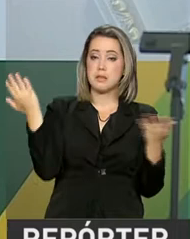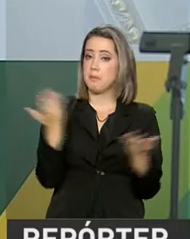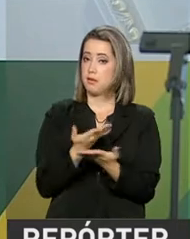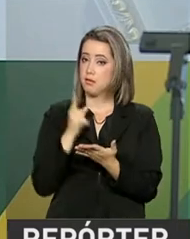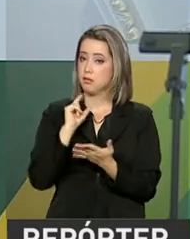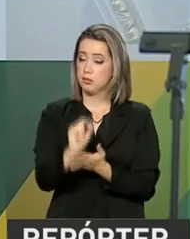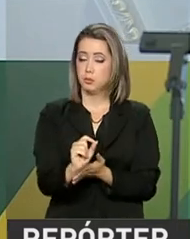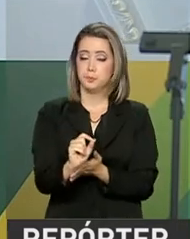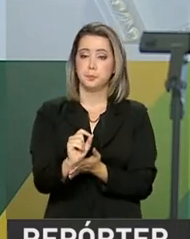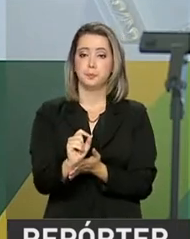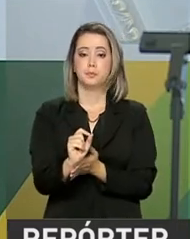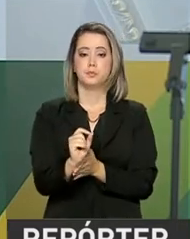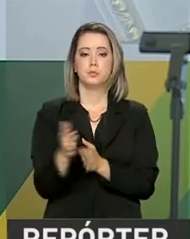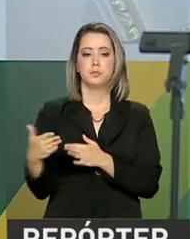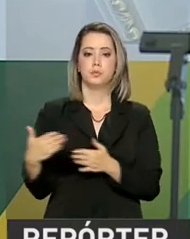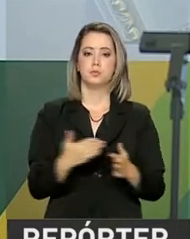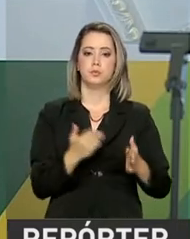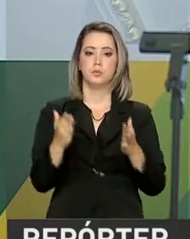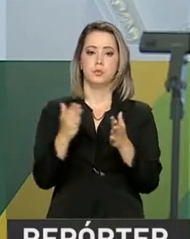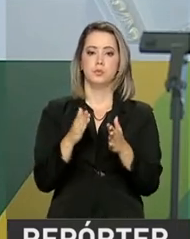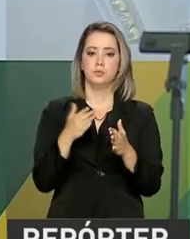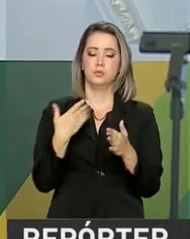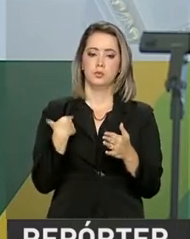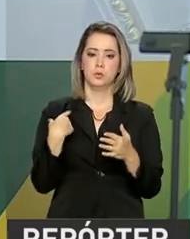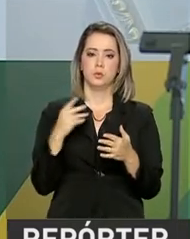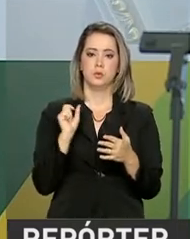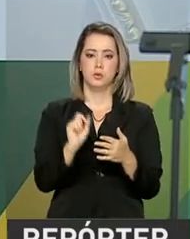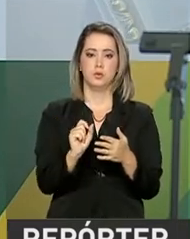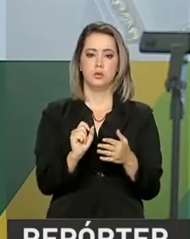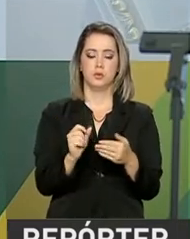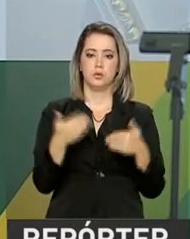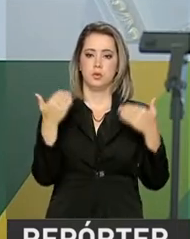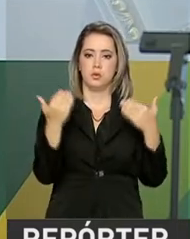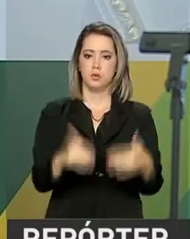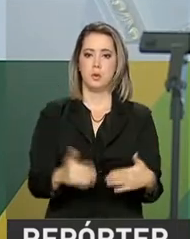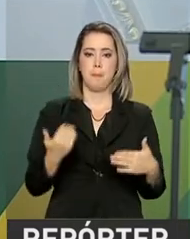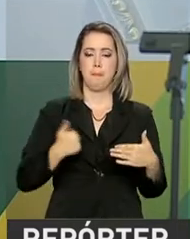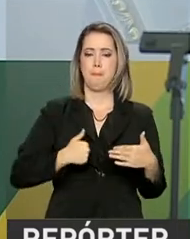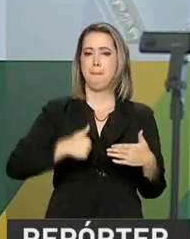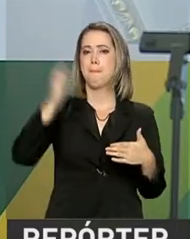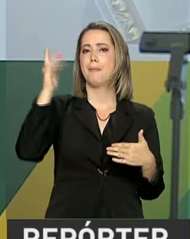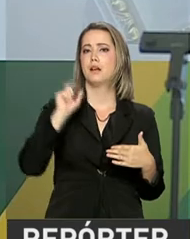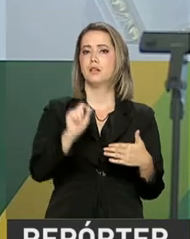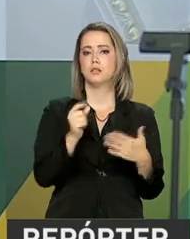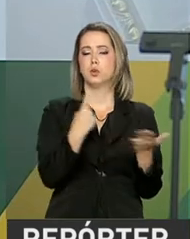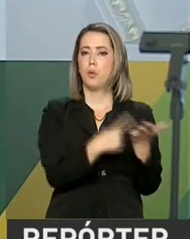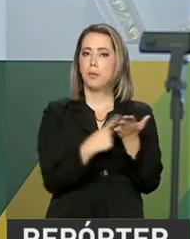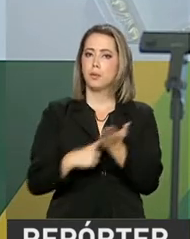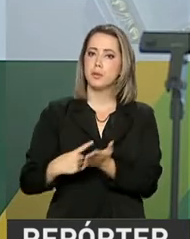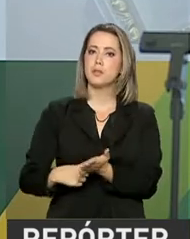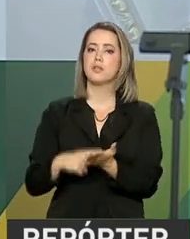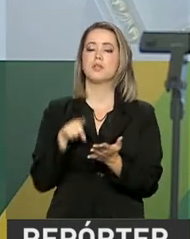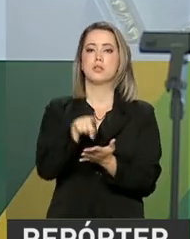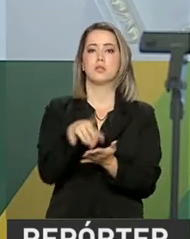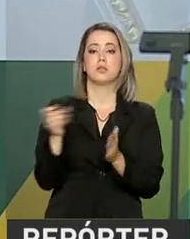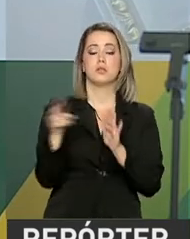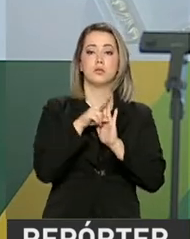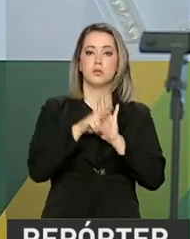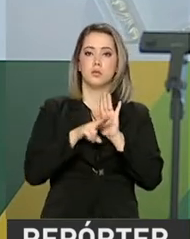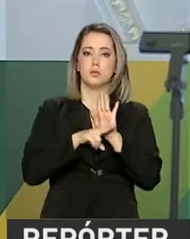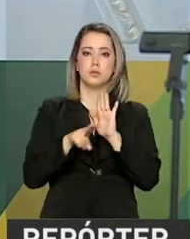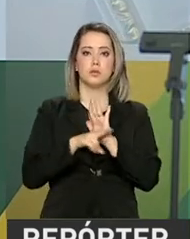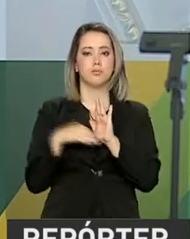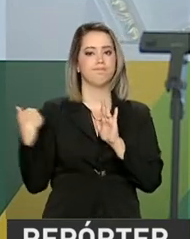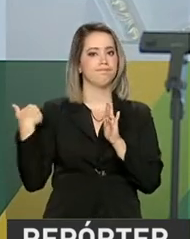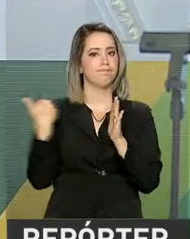para colocar em marcha penso eu a mais ampla a agenda de reformas nas